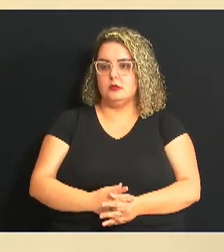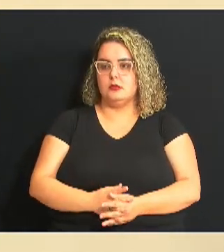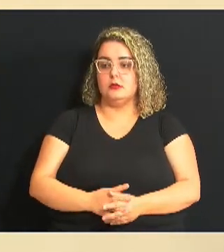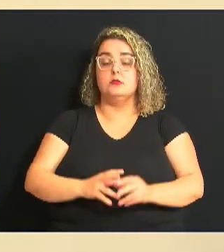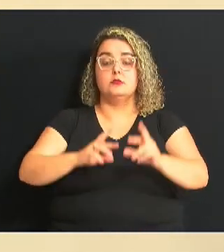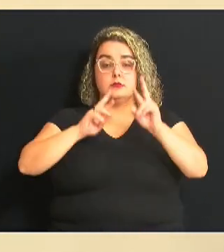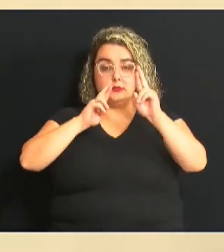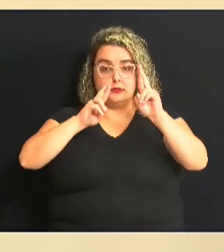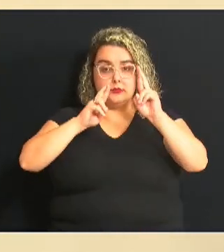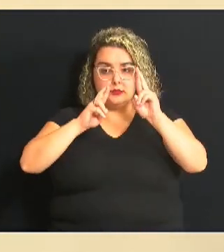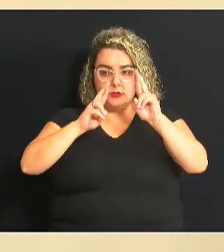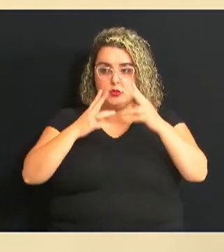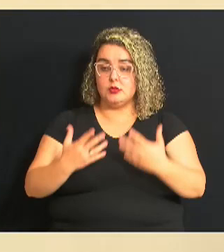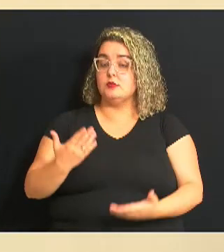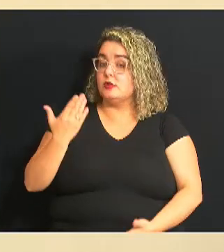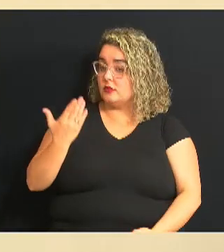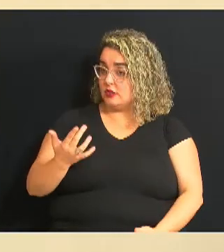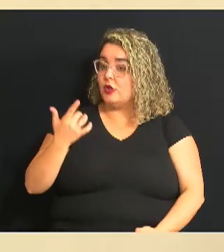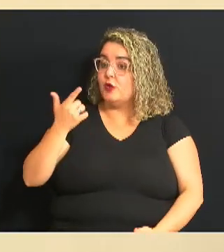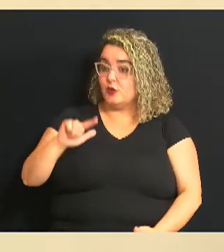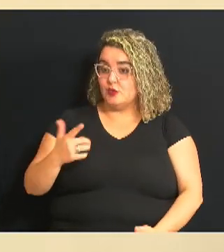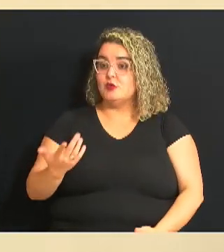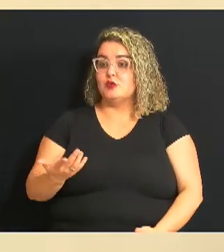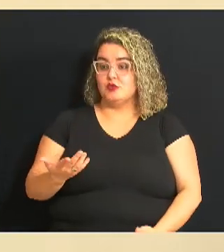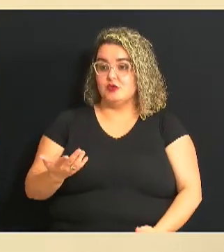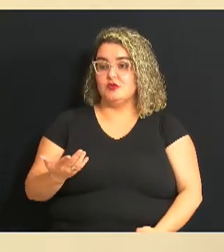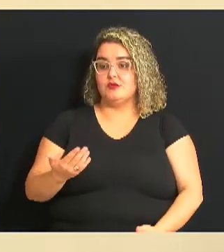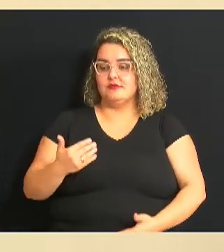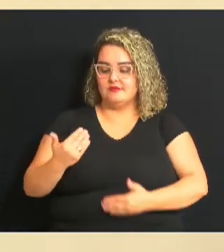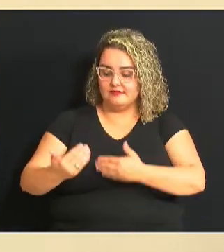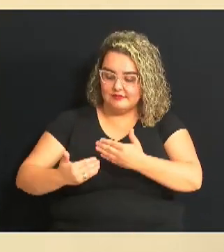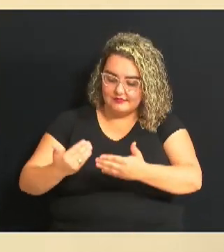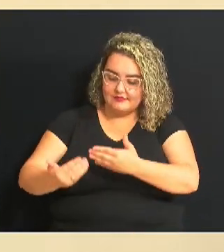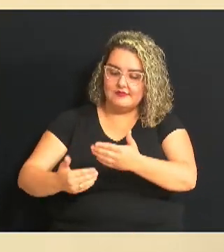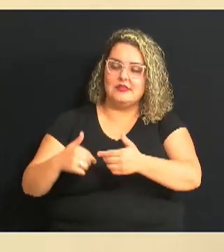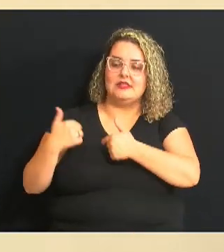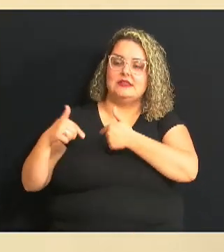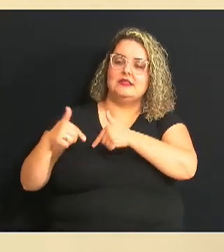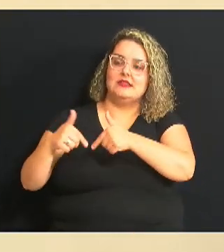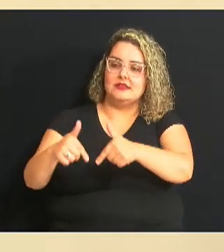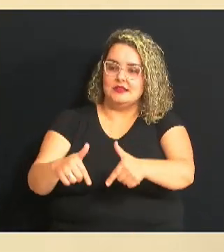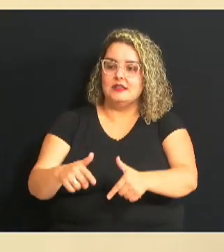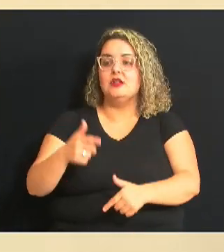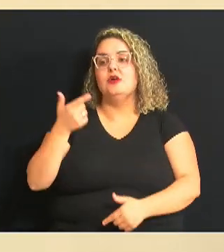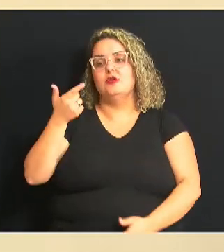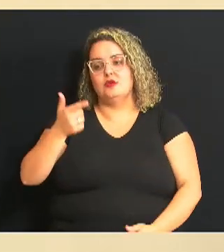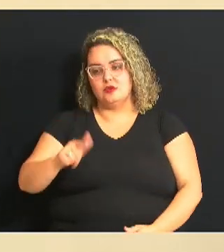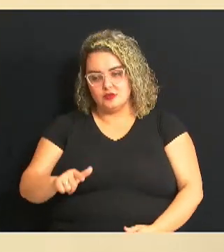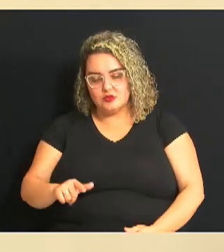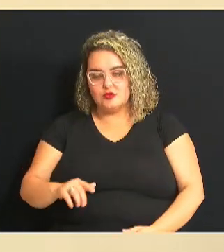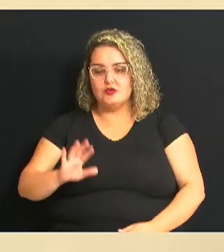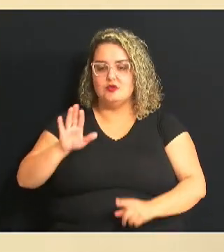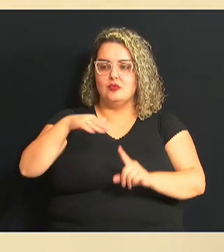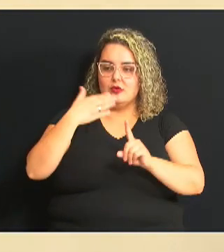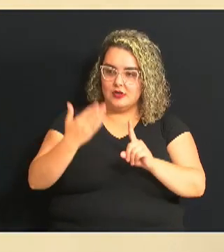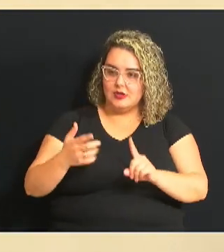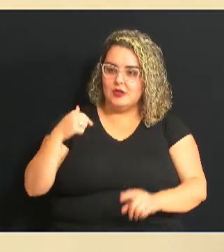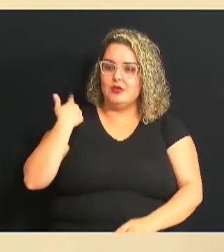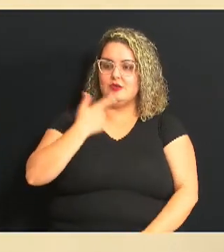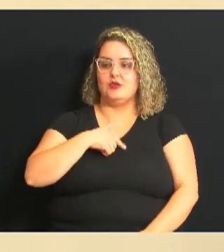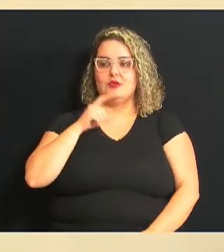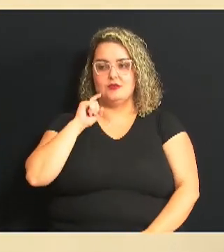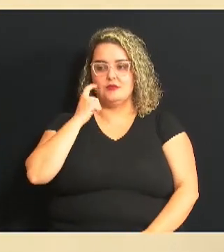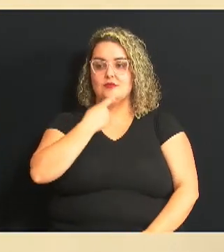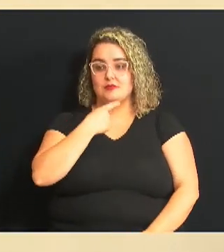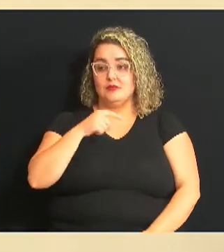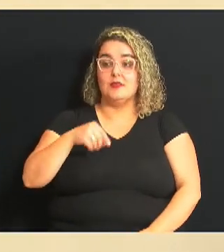torço muito para que você continue nessa sua caminhada de trabalho, que a gente continue honrando a nossa querida odontologia, porque foi ela